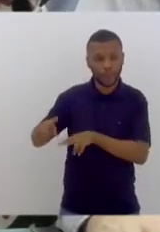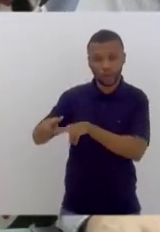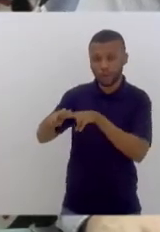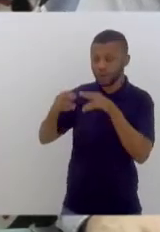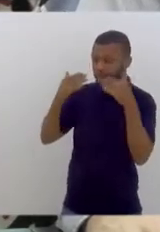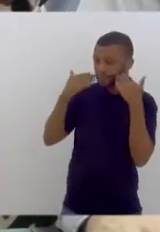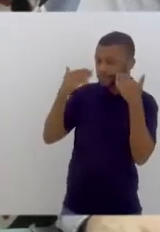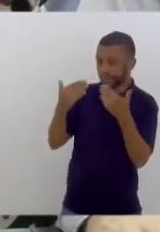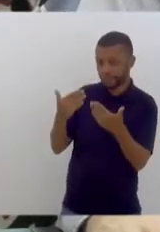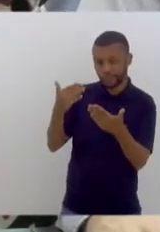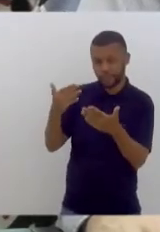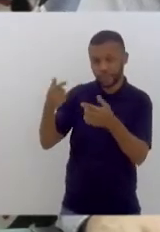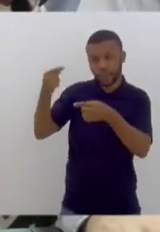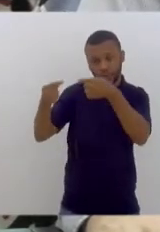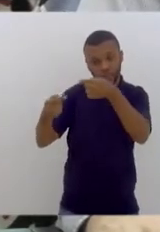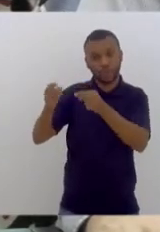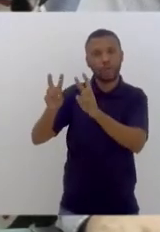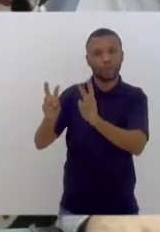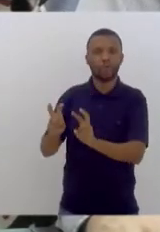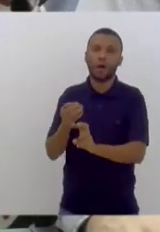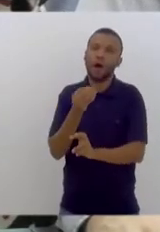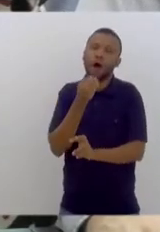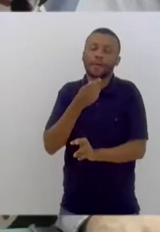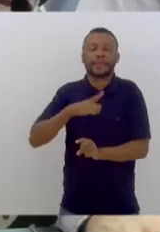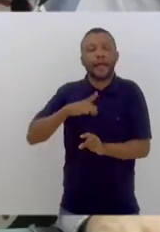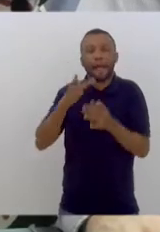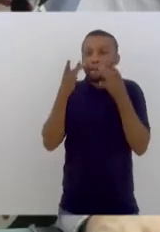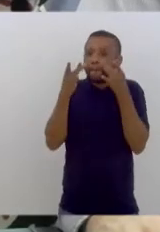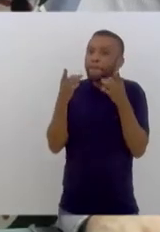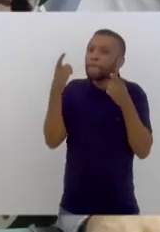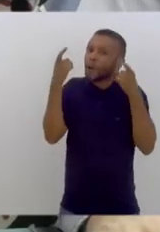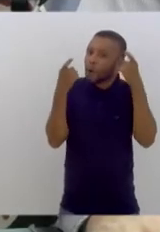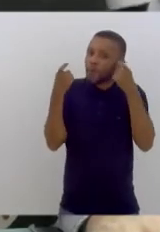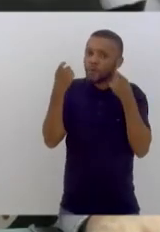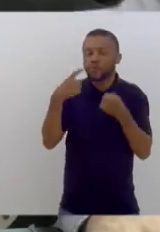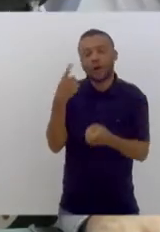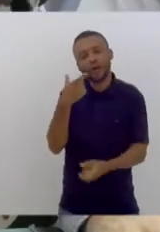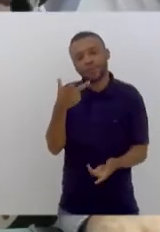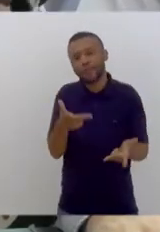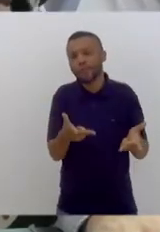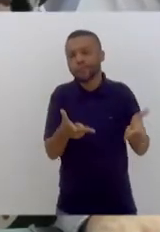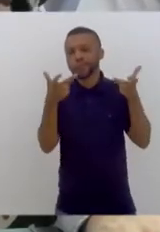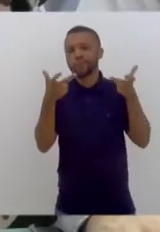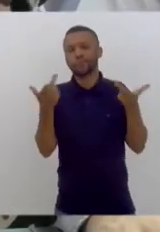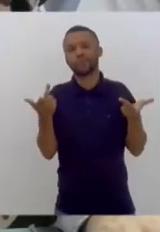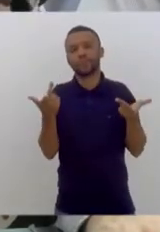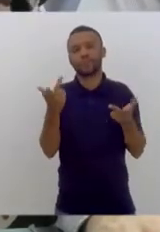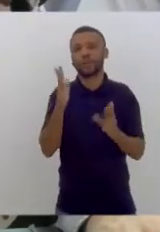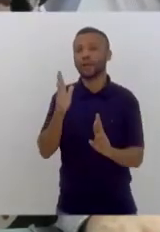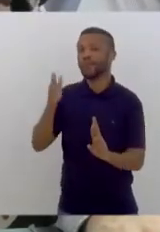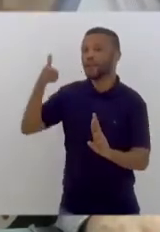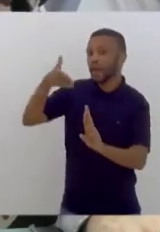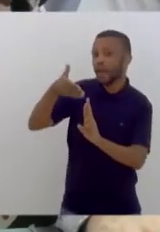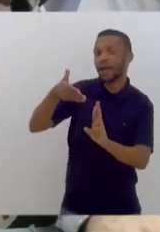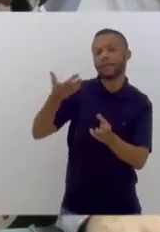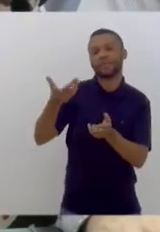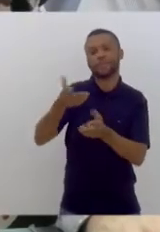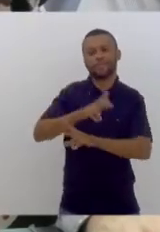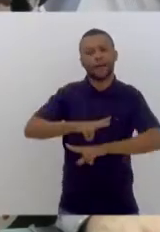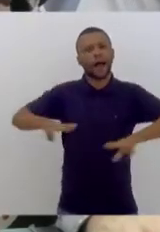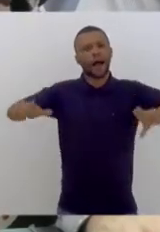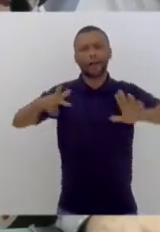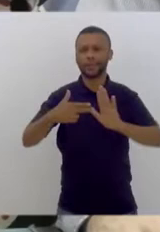obviamente, todos têm preocupações de como que a gente olha daqui para frente, com as suas diferentes porcentagens, diferentes